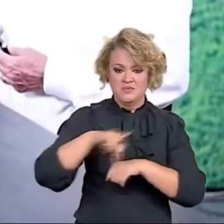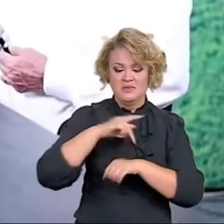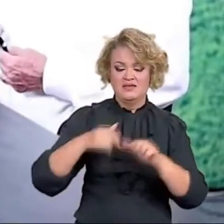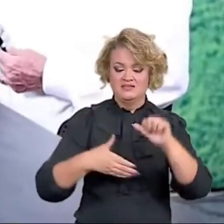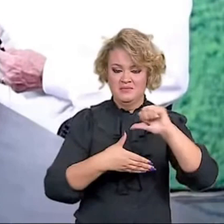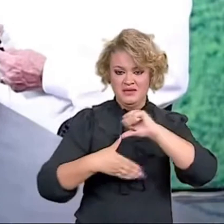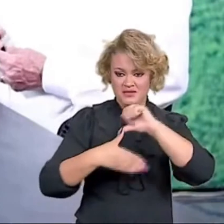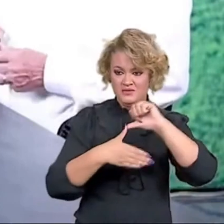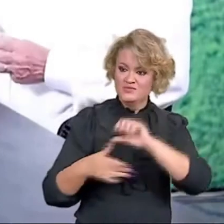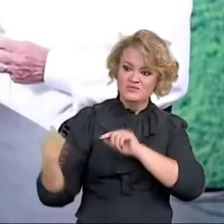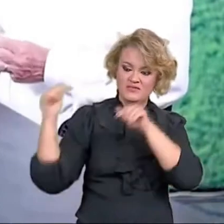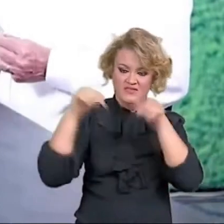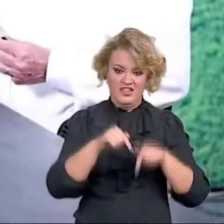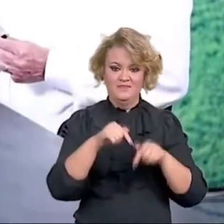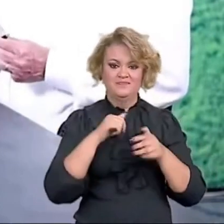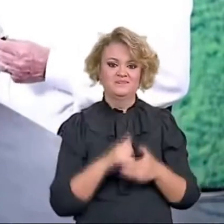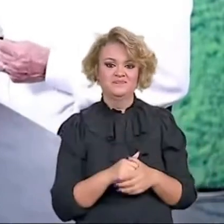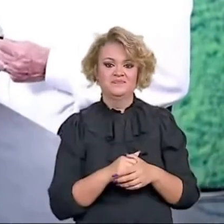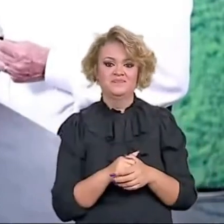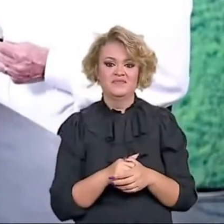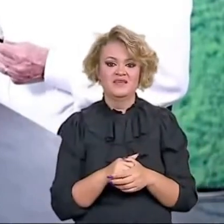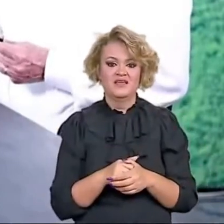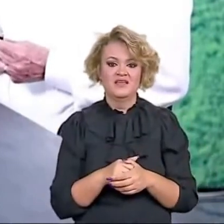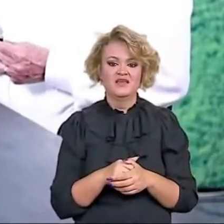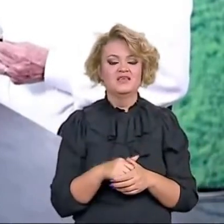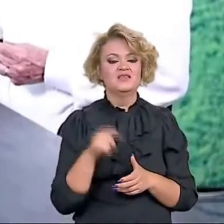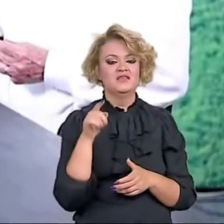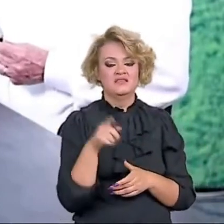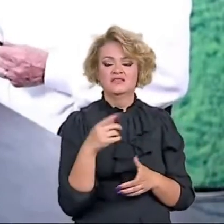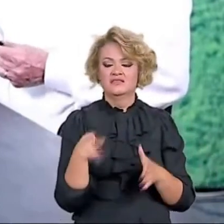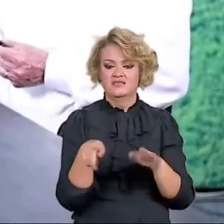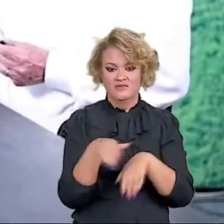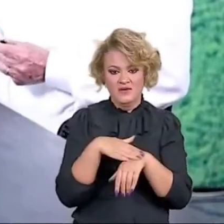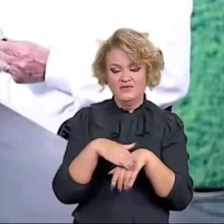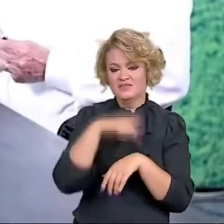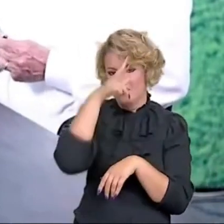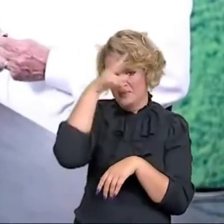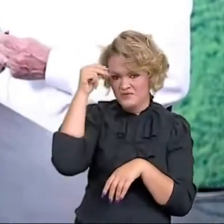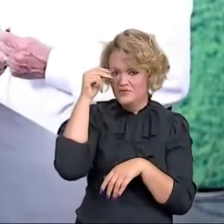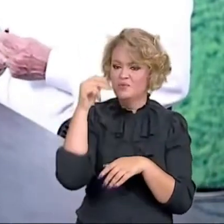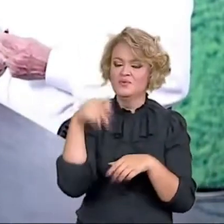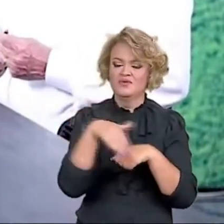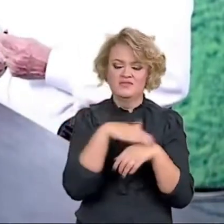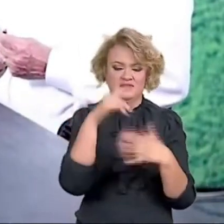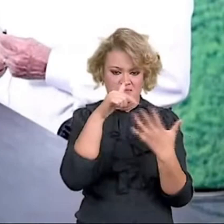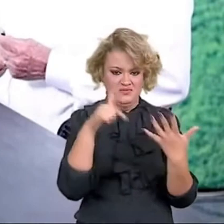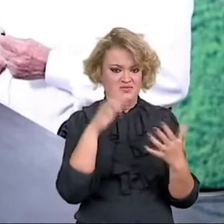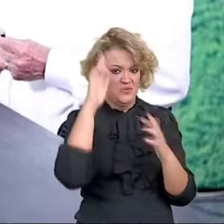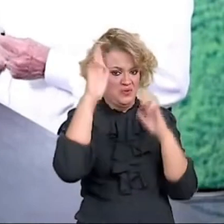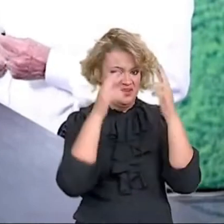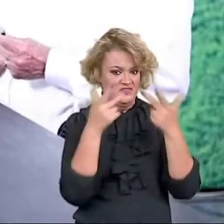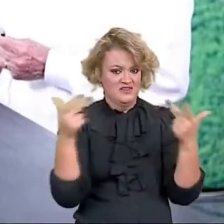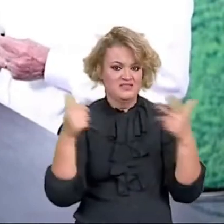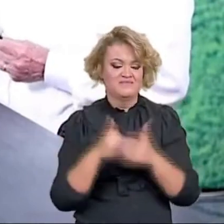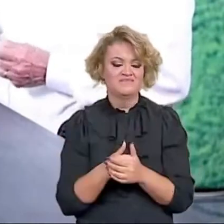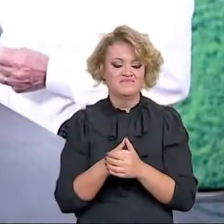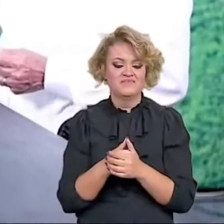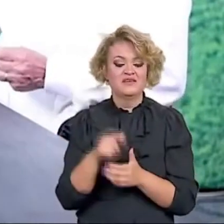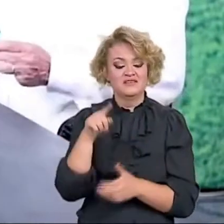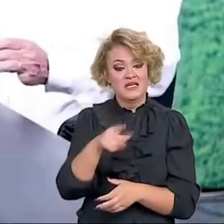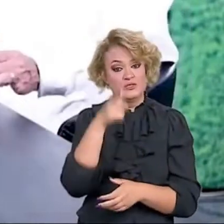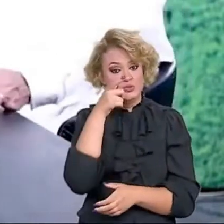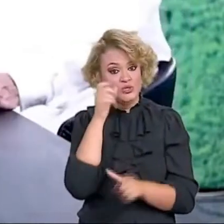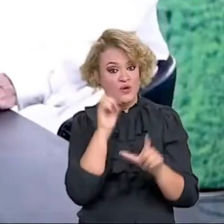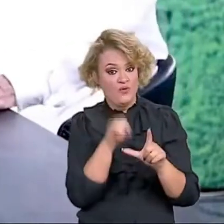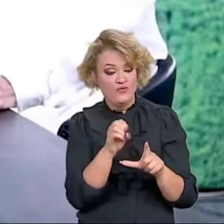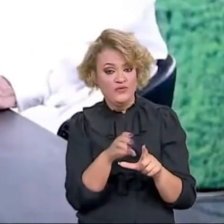cúpula da Amazônia. E, claro, da prefeitura até o planeta, a importância é enorme. Esse programa você pode ver ao vivo, mas pode ver também